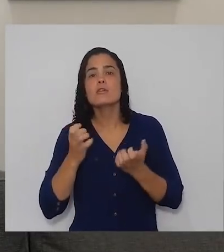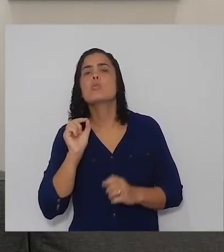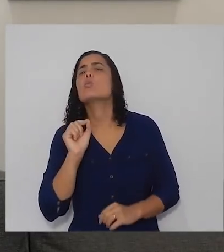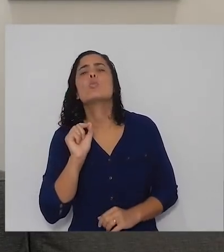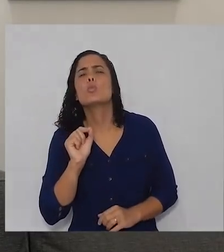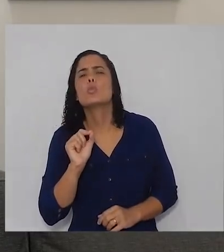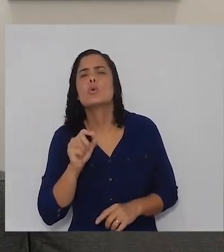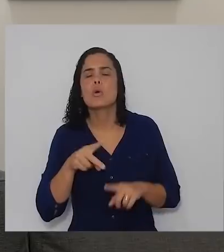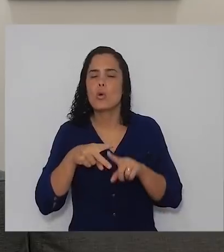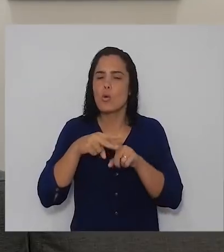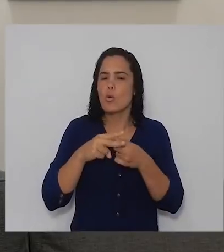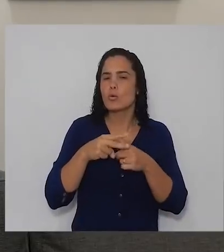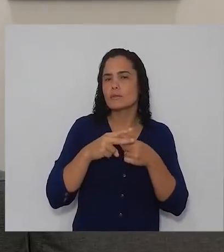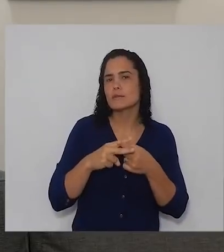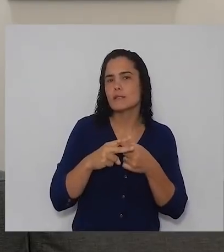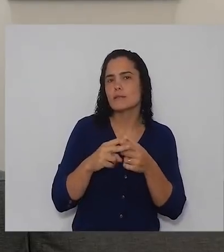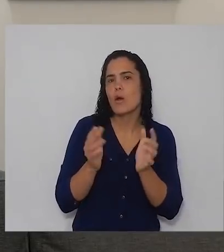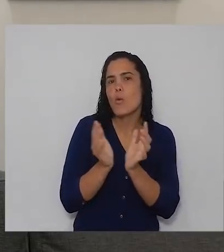povo.